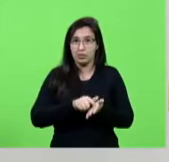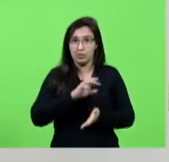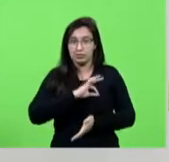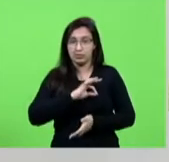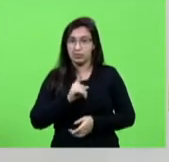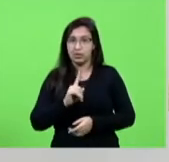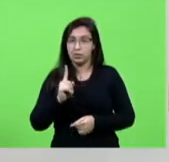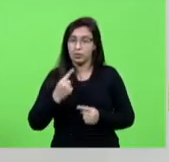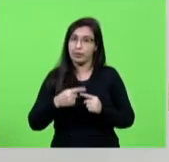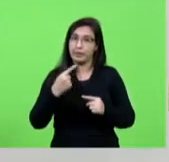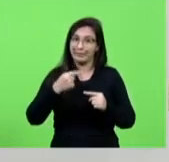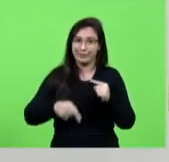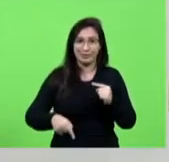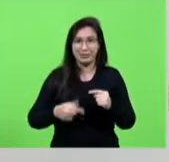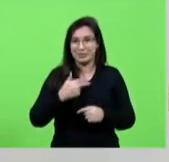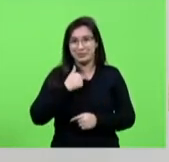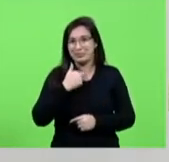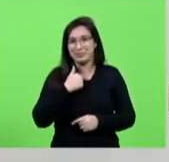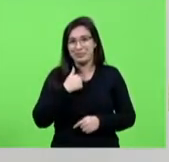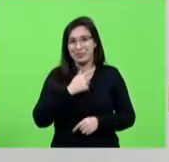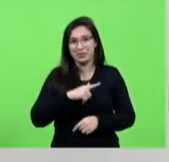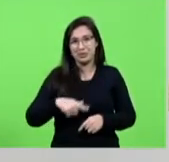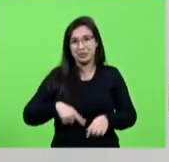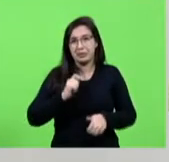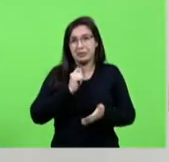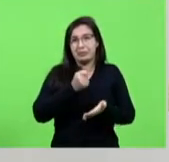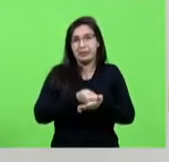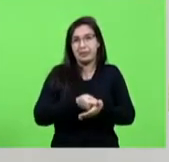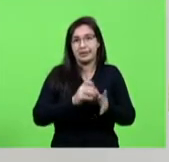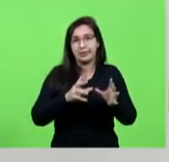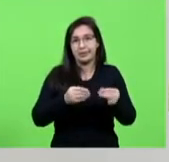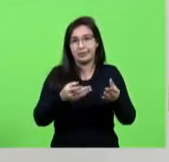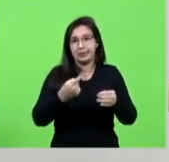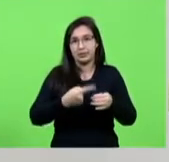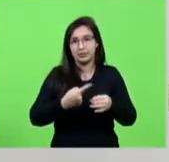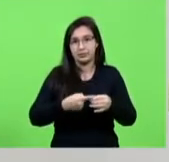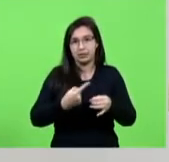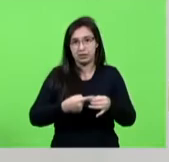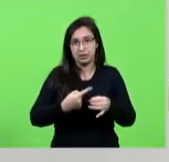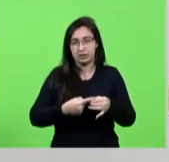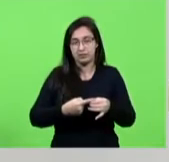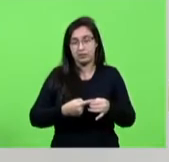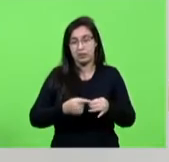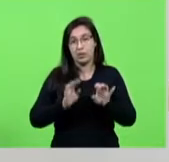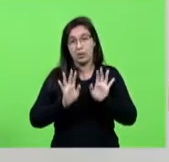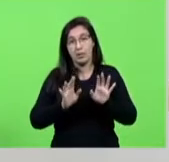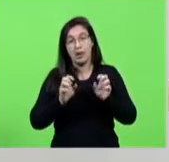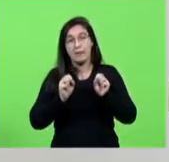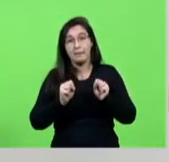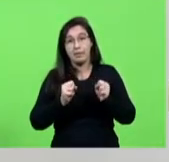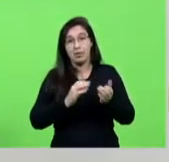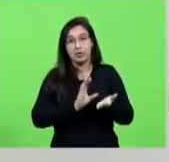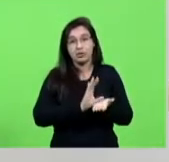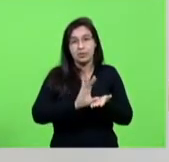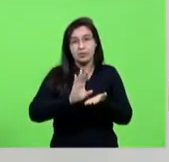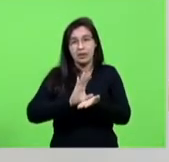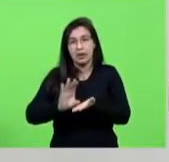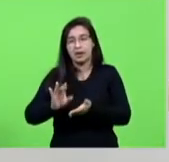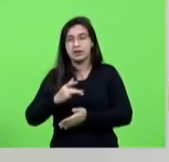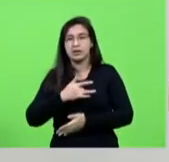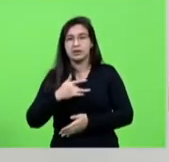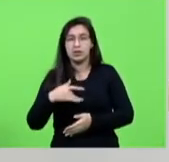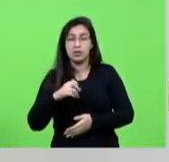proibido, isso não pode, o governo não pode fazer pagar a folha de pagamento do município, mas ele pode fazer isso através de repasse para a saúde ou